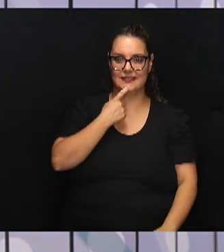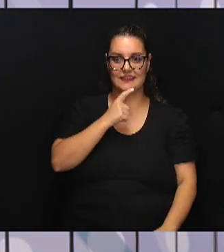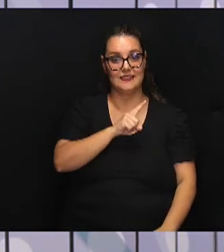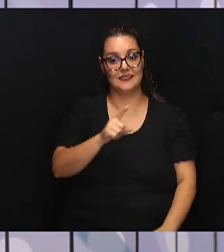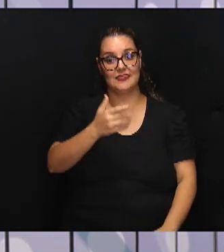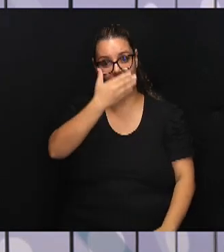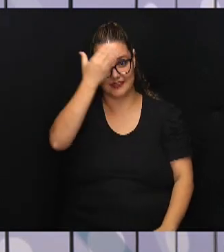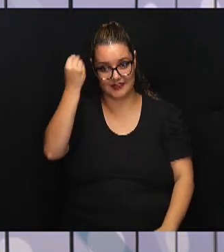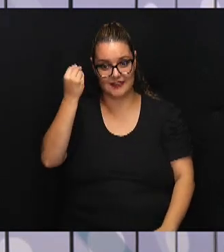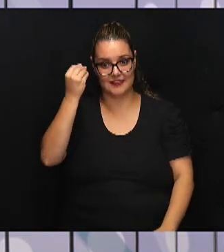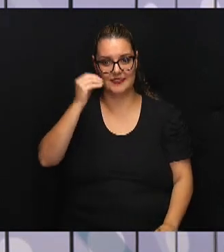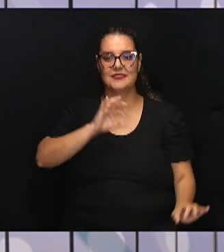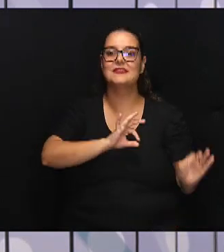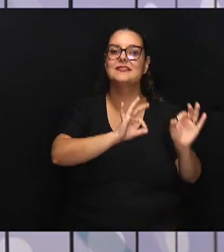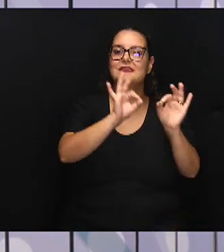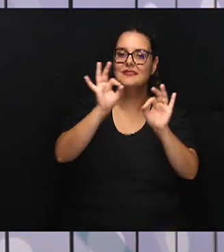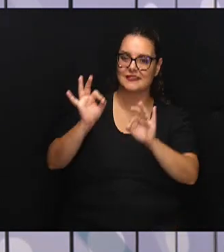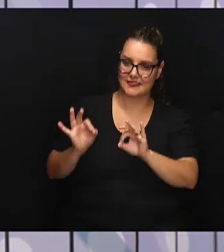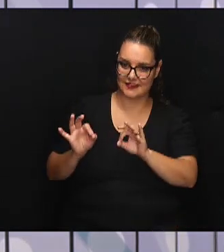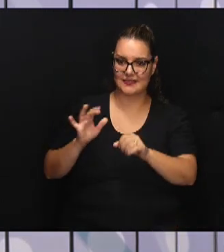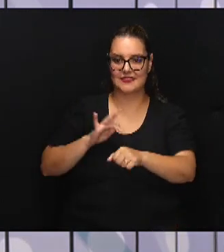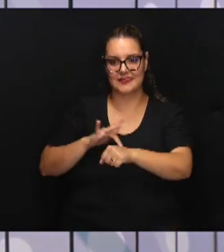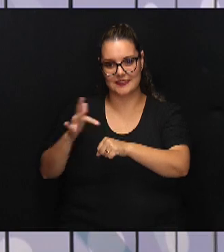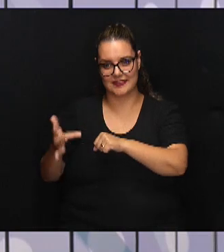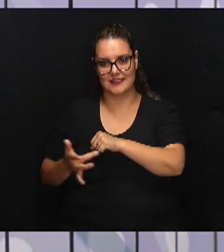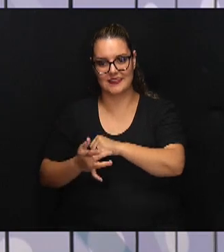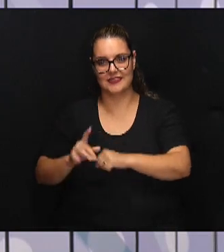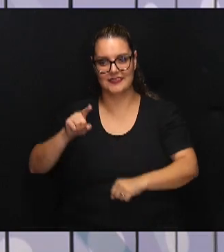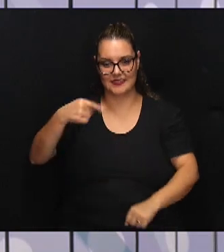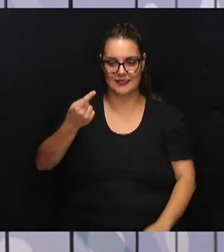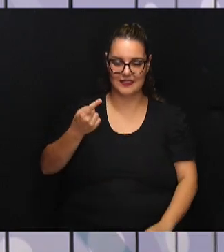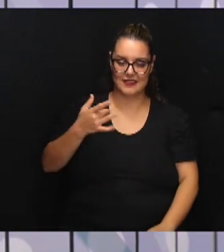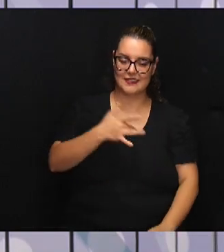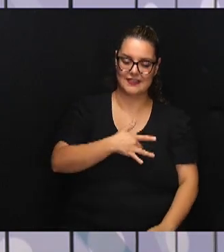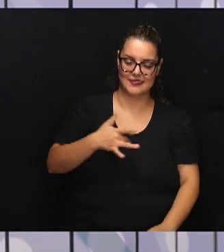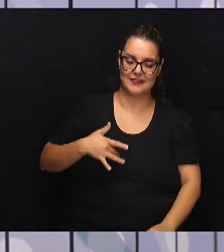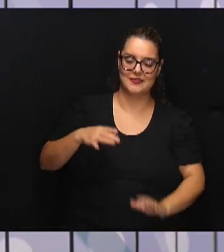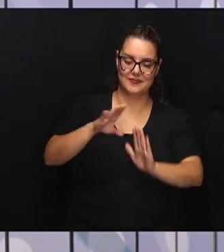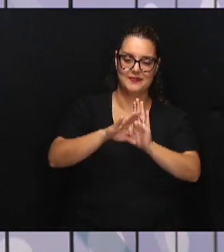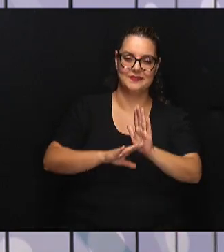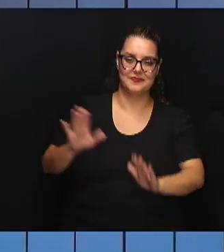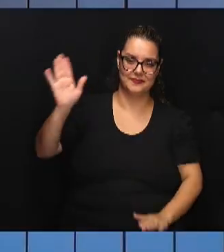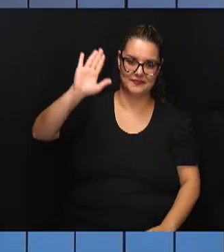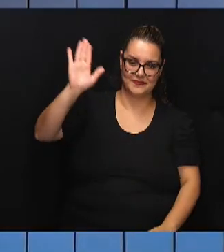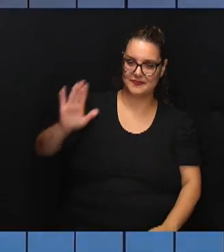não se esqueça de nos acompanhar nas redes sociais. Até o próximo programa.